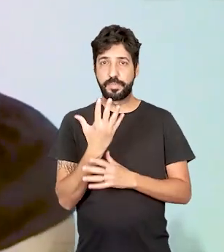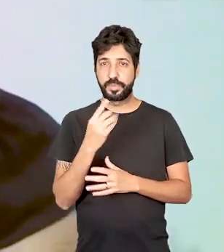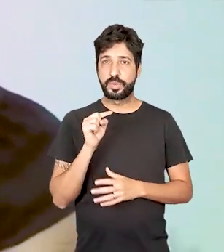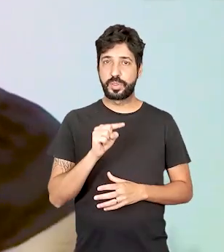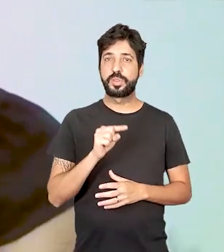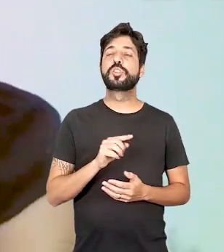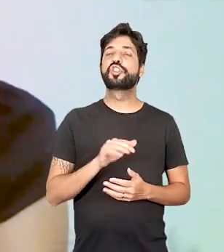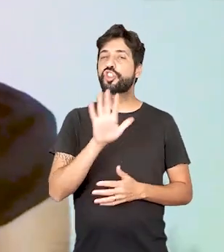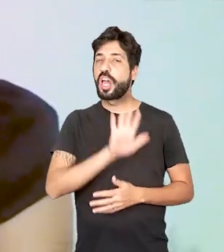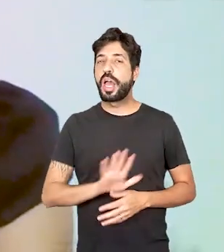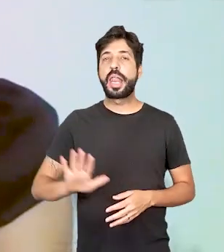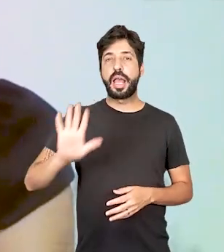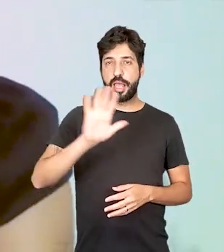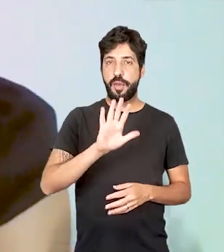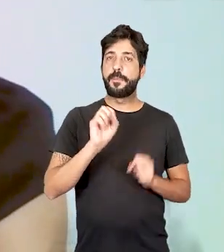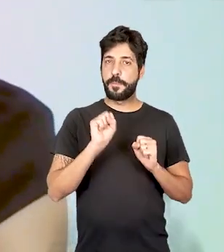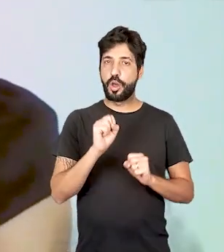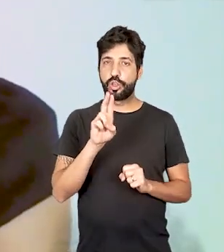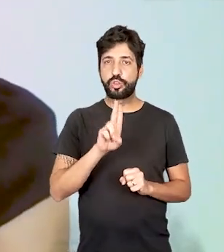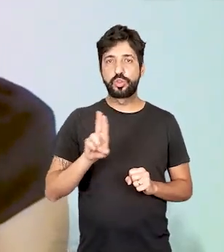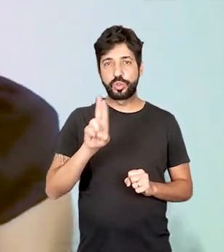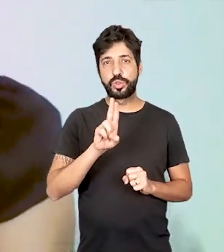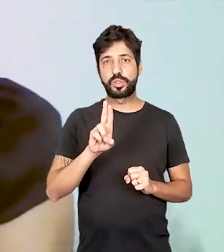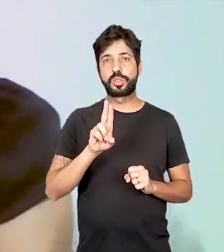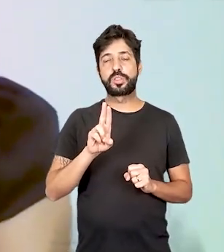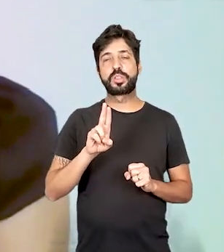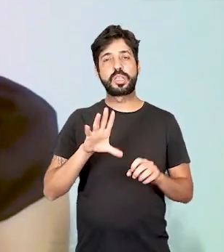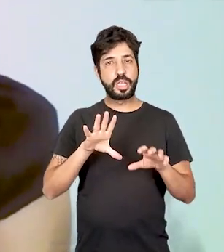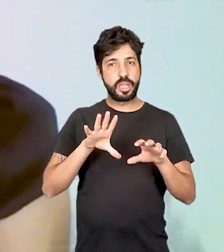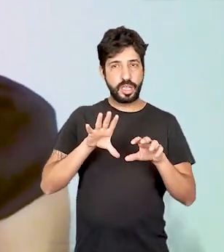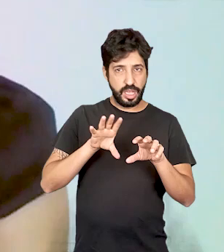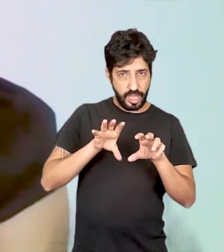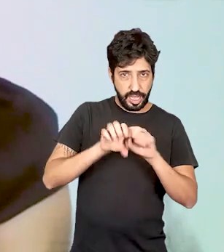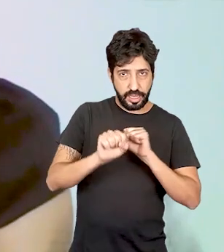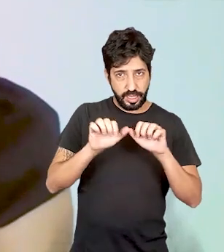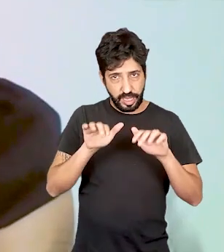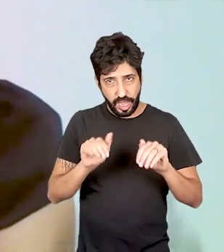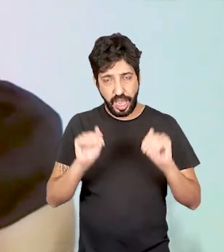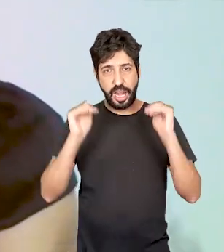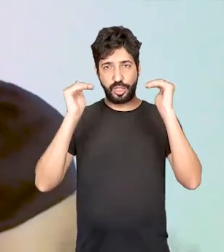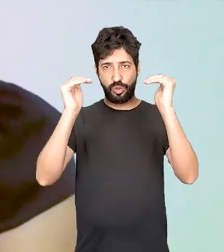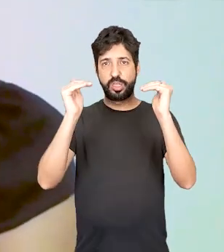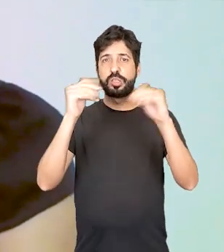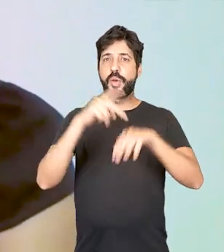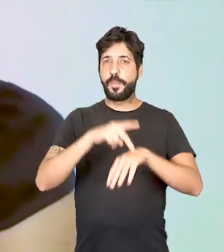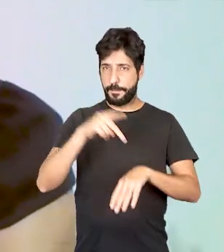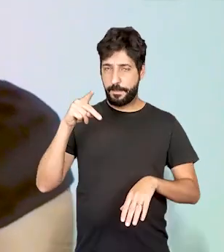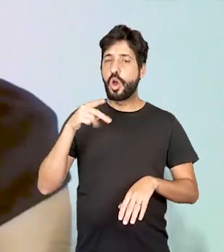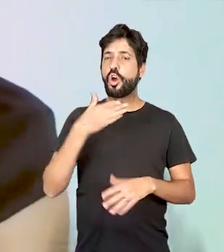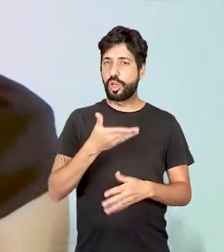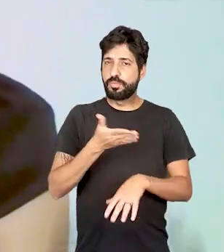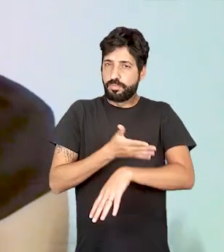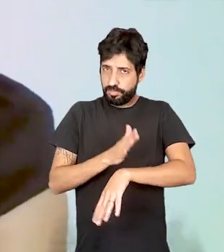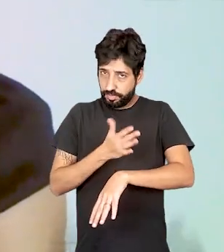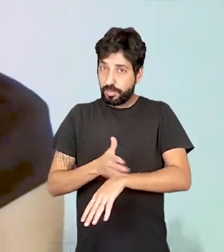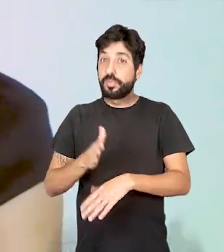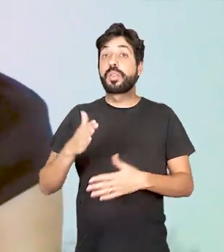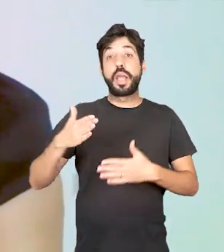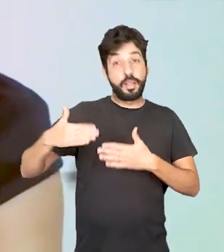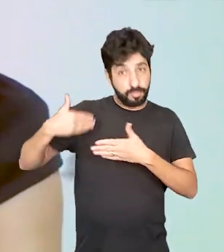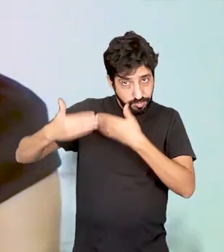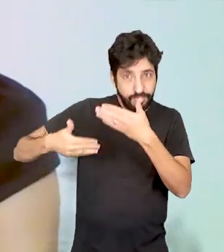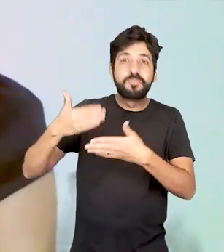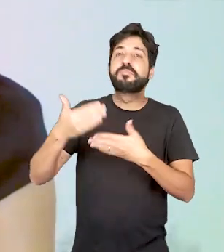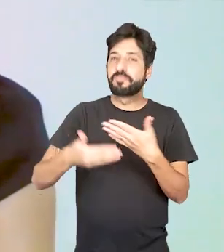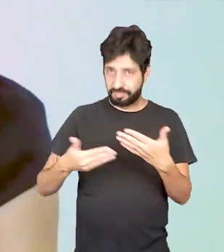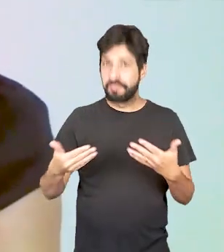importantes foi um livro geral, né, que pode ser utilizado em disciplinas de graduação e pós, que é a Psicologia do Esporte e do Exercício, e temos